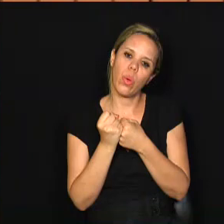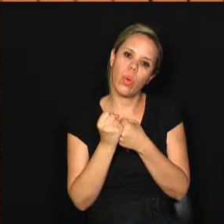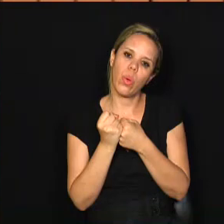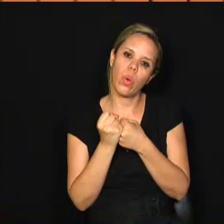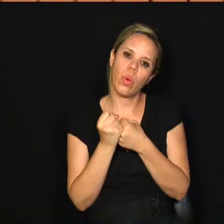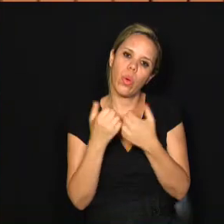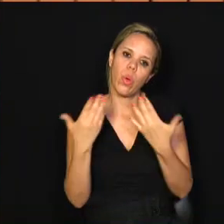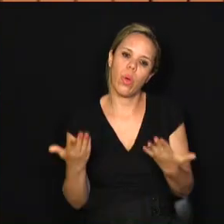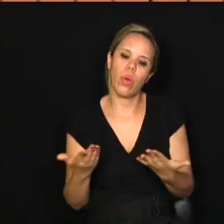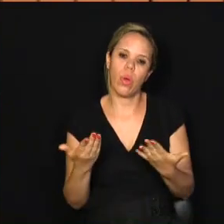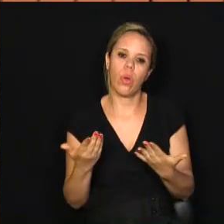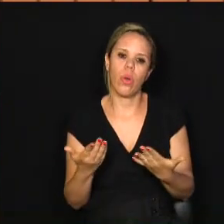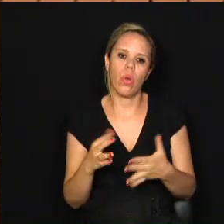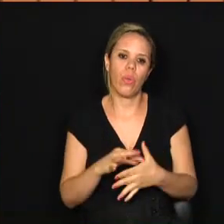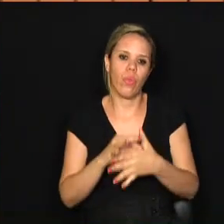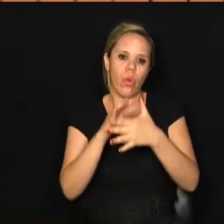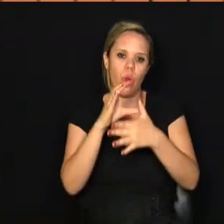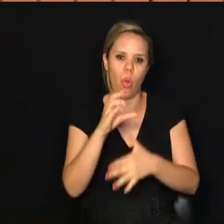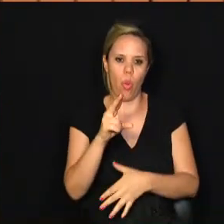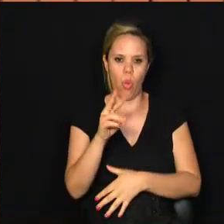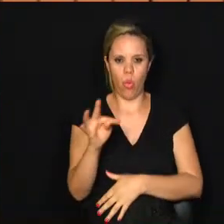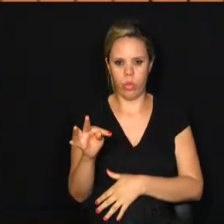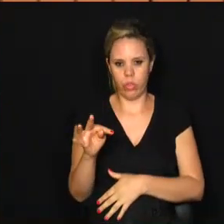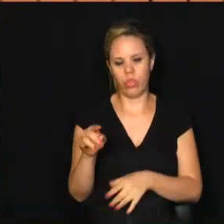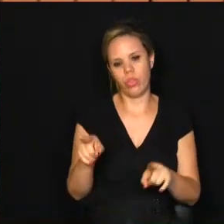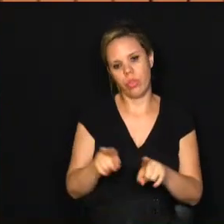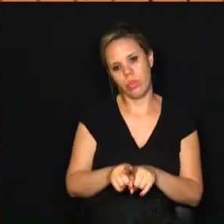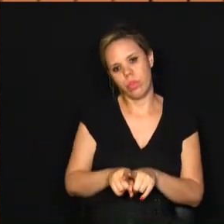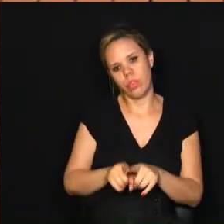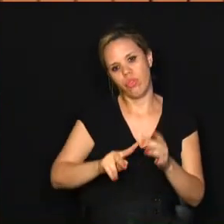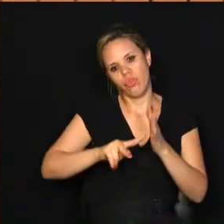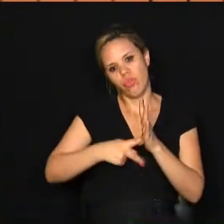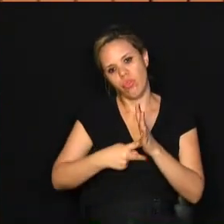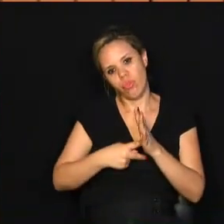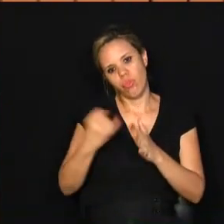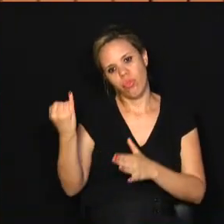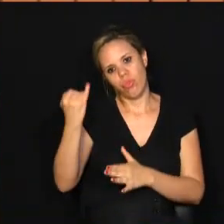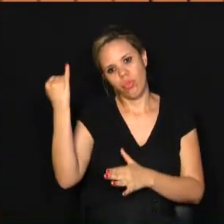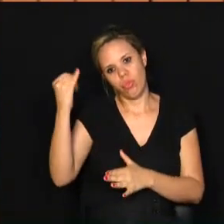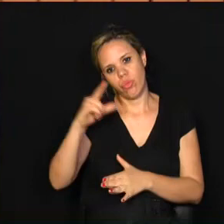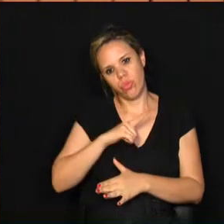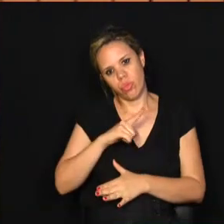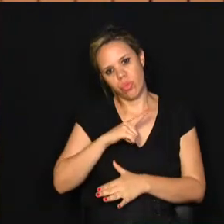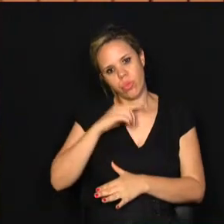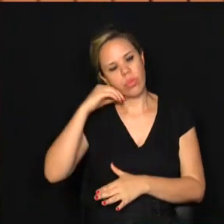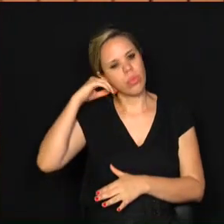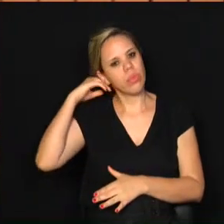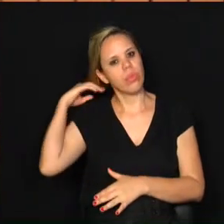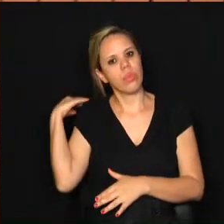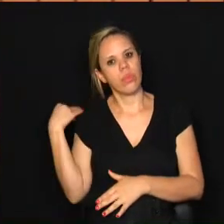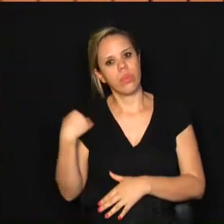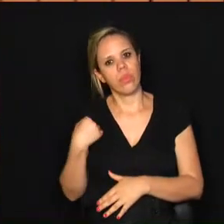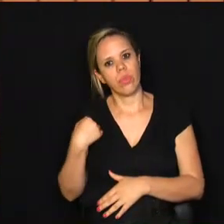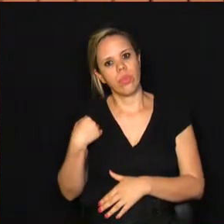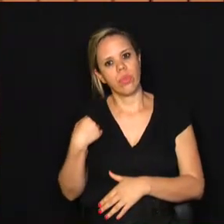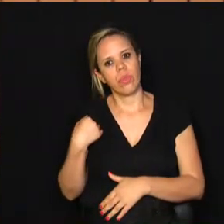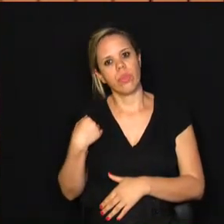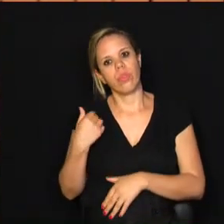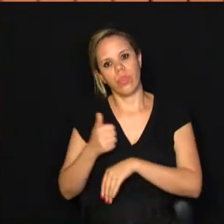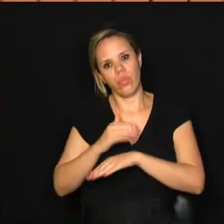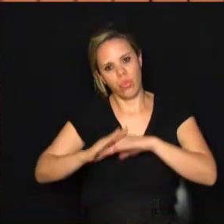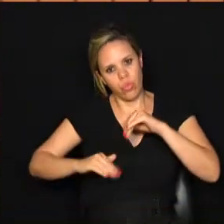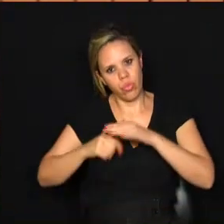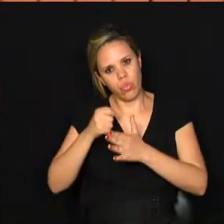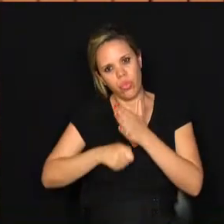enquanto dirigente da CUT, e também a Intersindical pela importância que tem nessa categoria e na luta